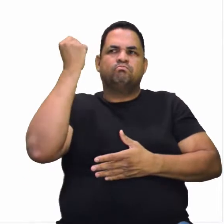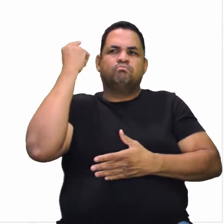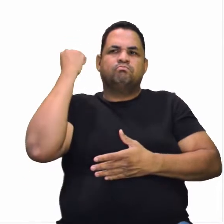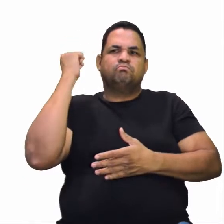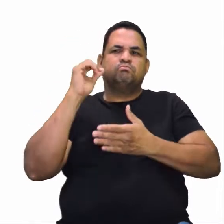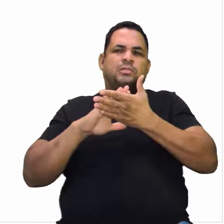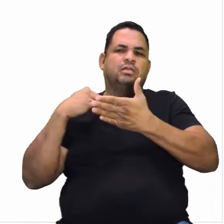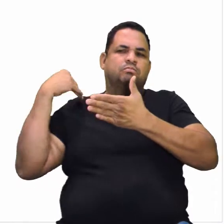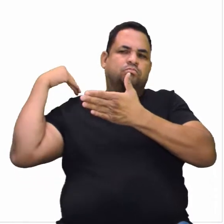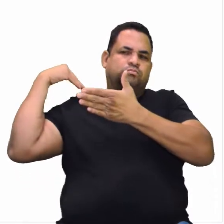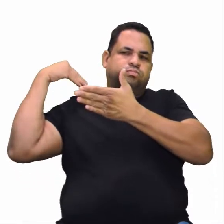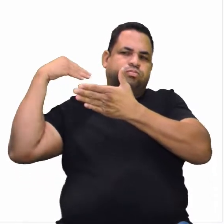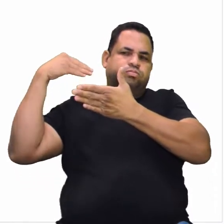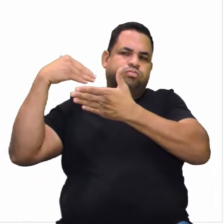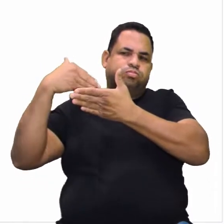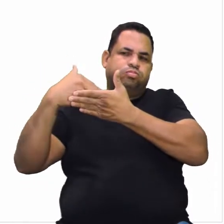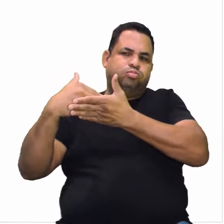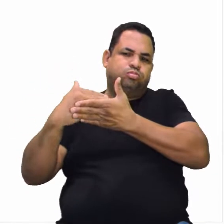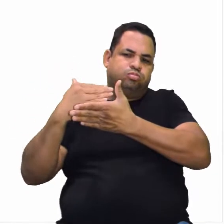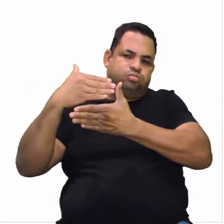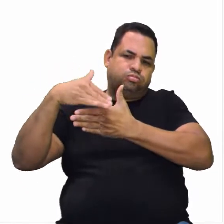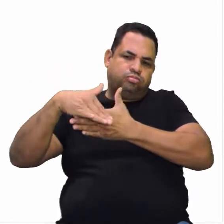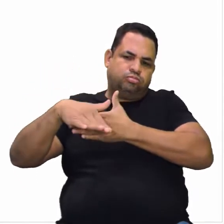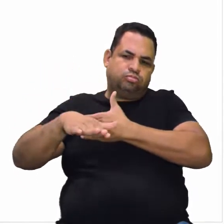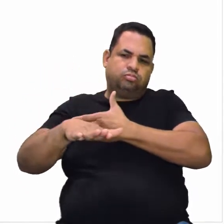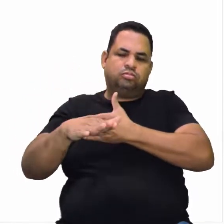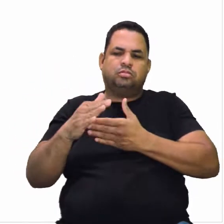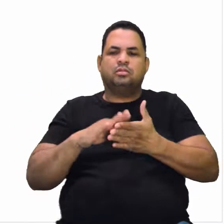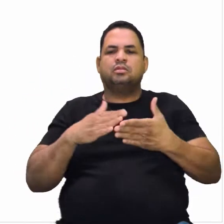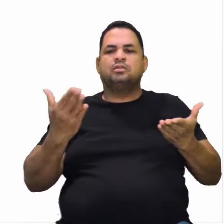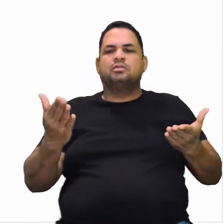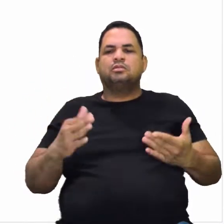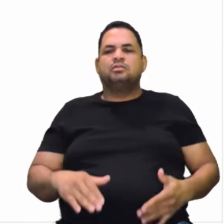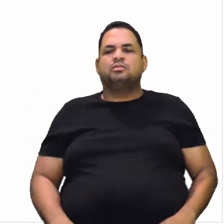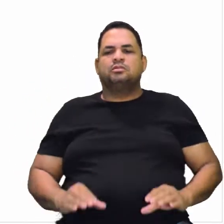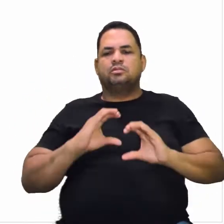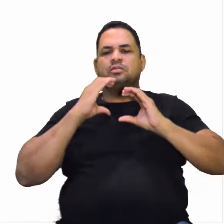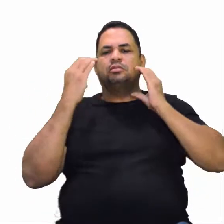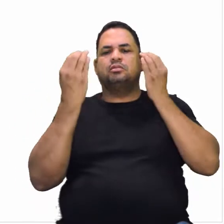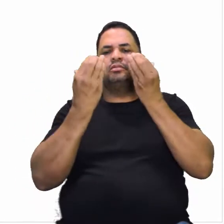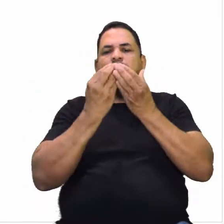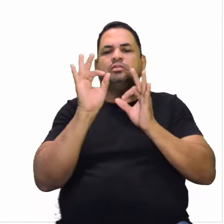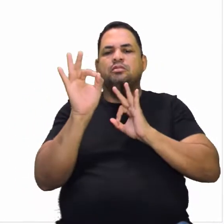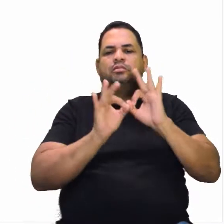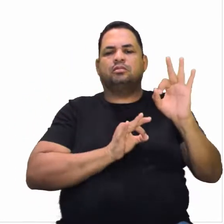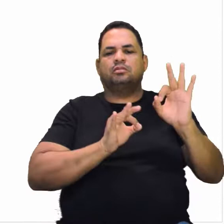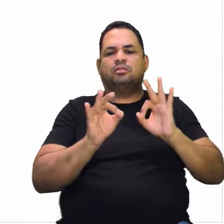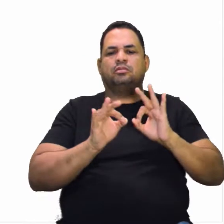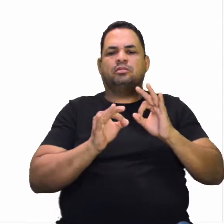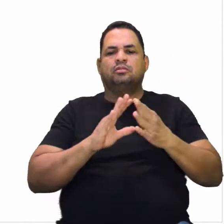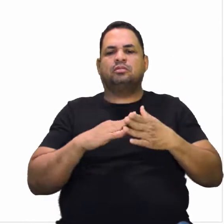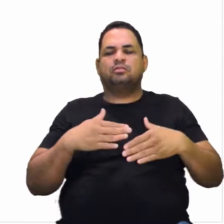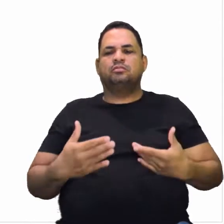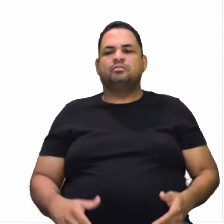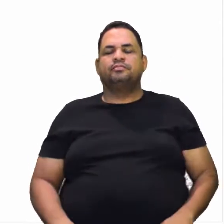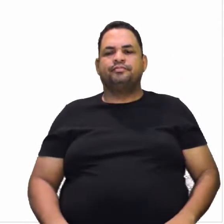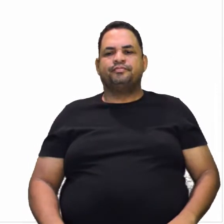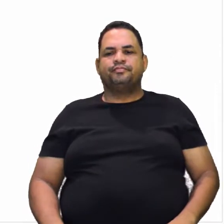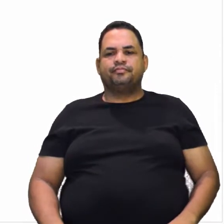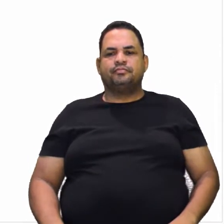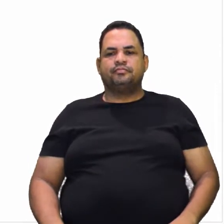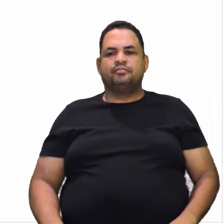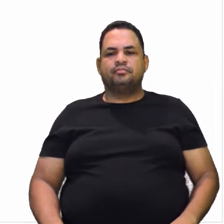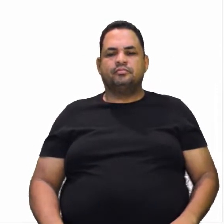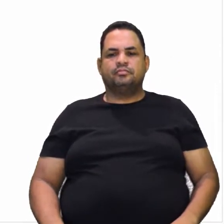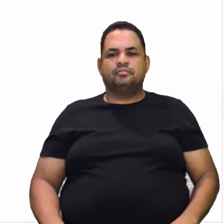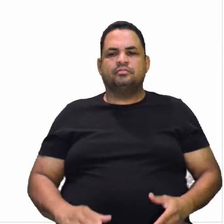povos vão surgir enquanto comunidade, vão se organizar enquanto comunidade. E esses povos